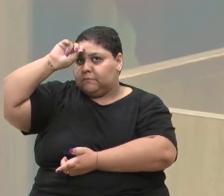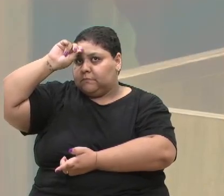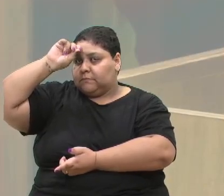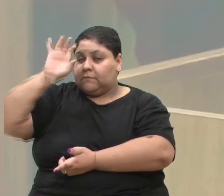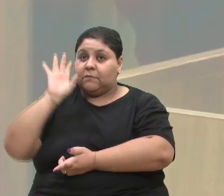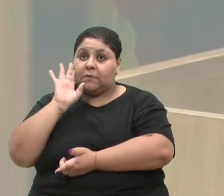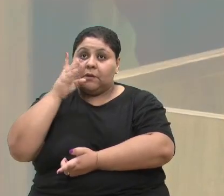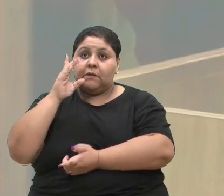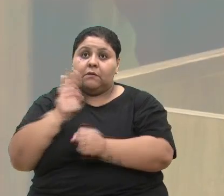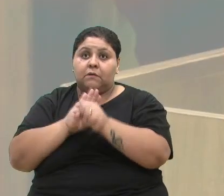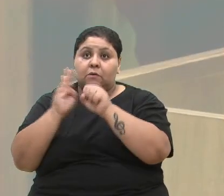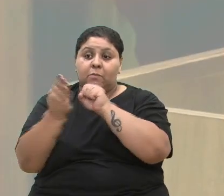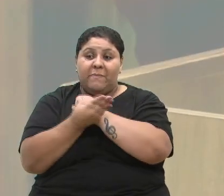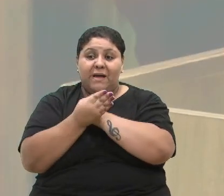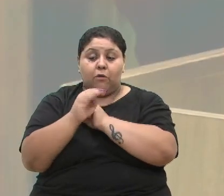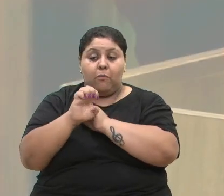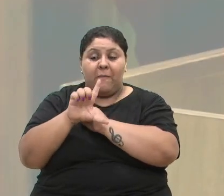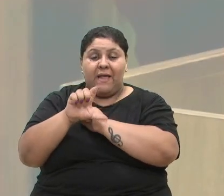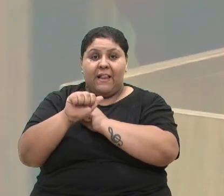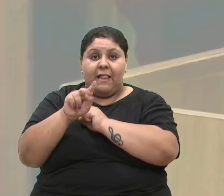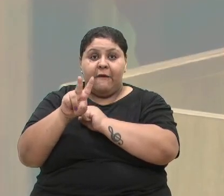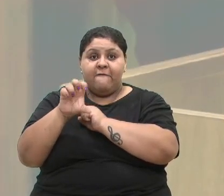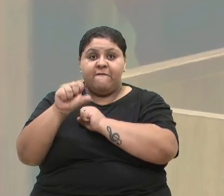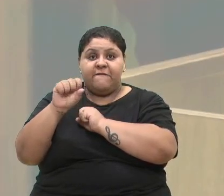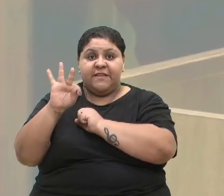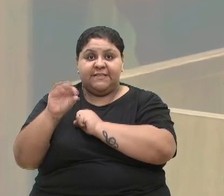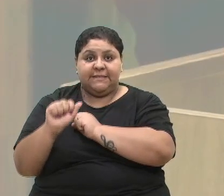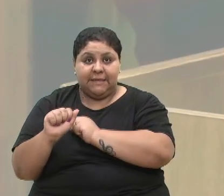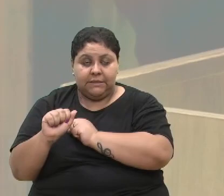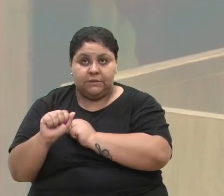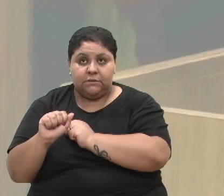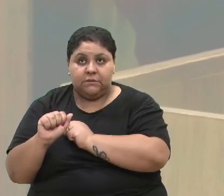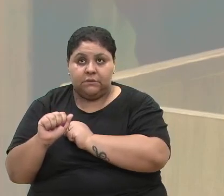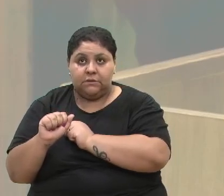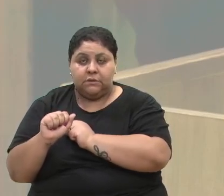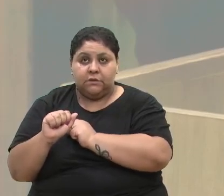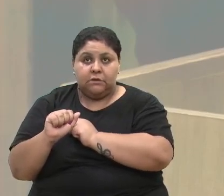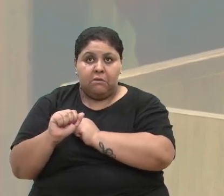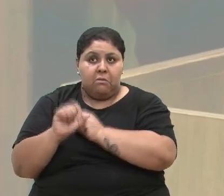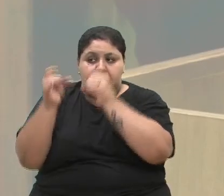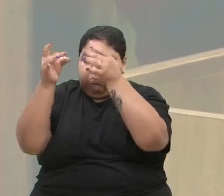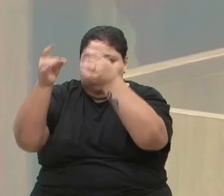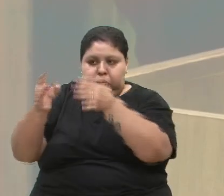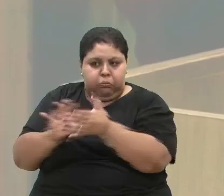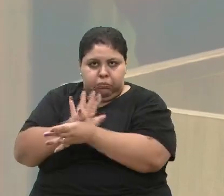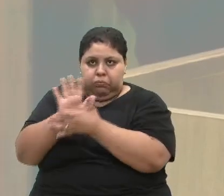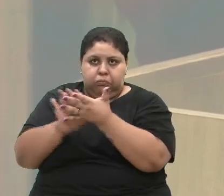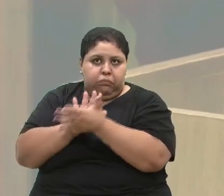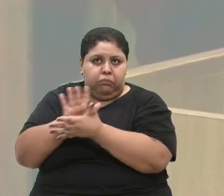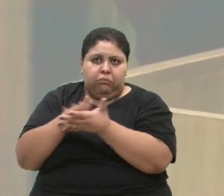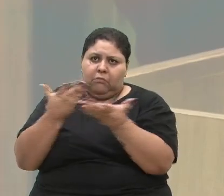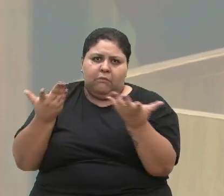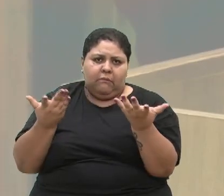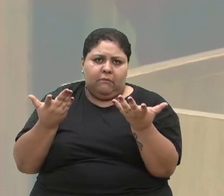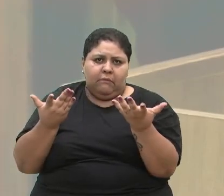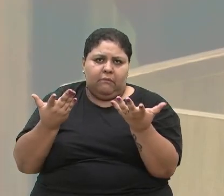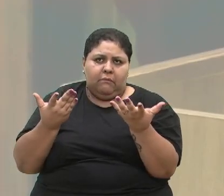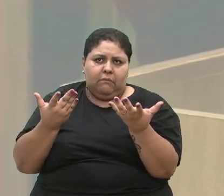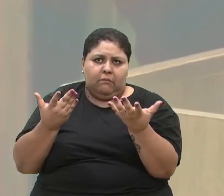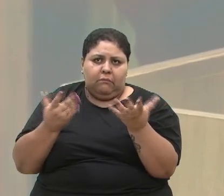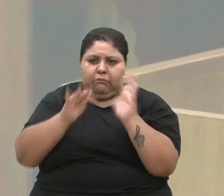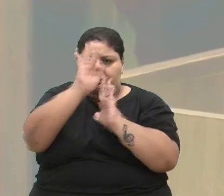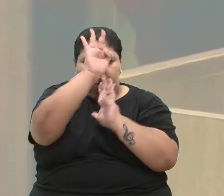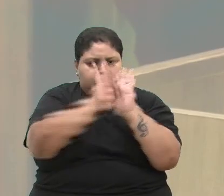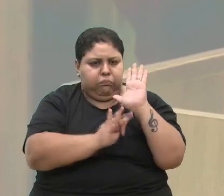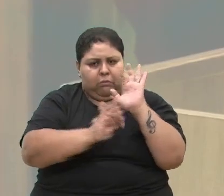ocorreu no bairro Bela Vista, de Caxias do Sul. E nem vou entrar nos detalhes aqui, porque seria bastante, mas não vou entrar no mérito. Não